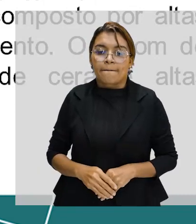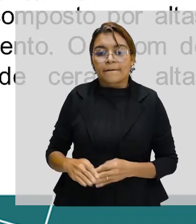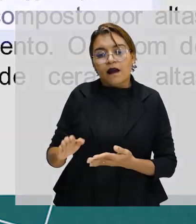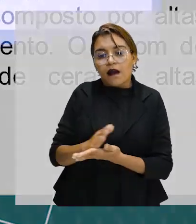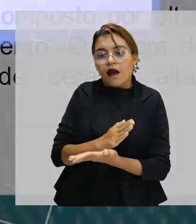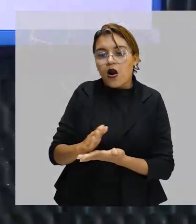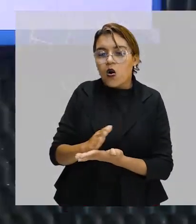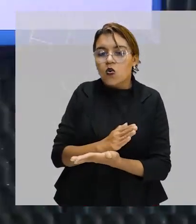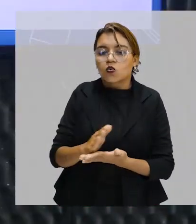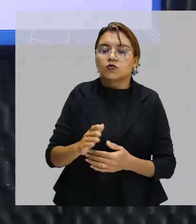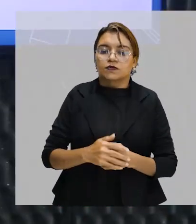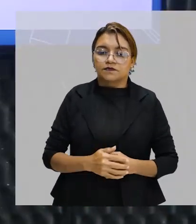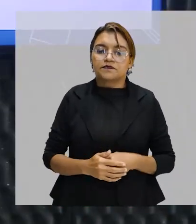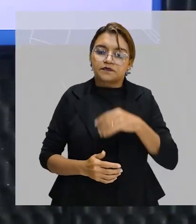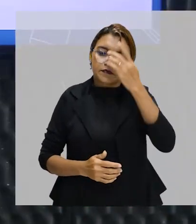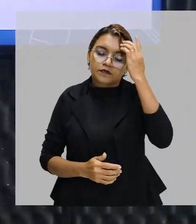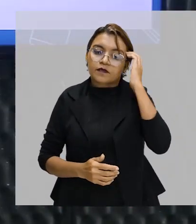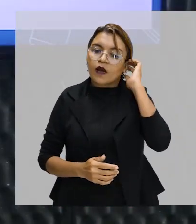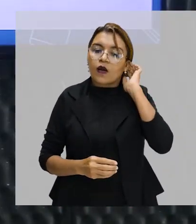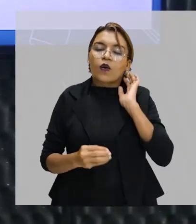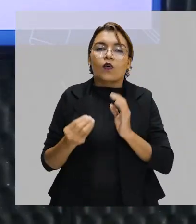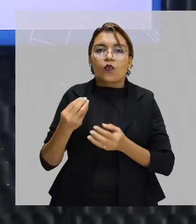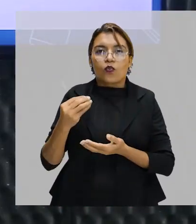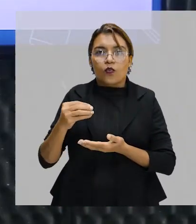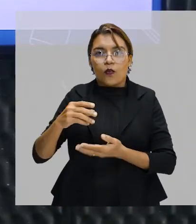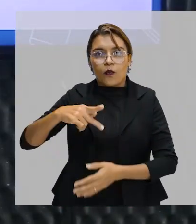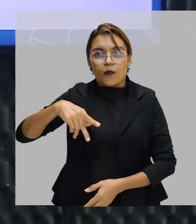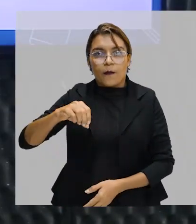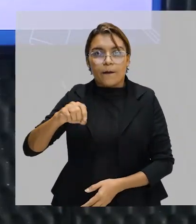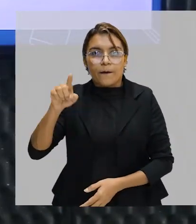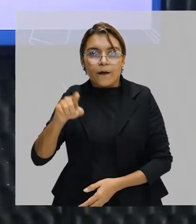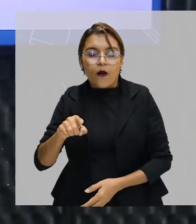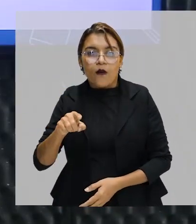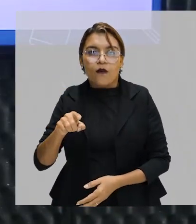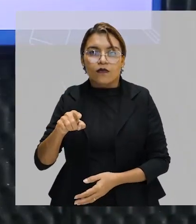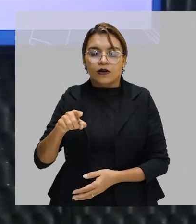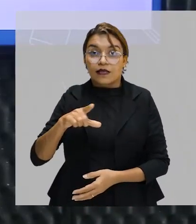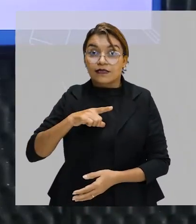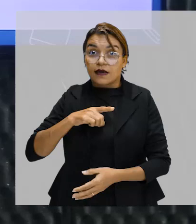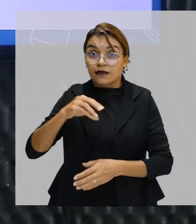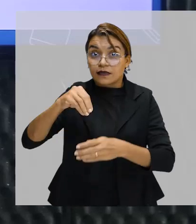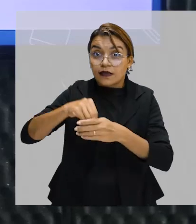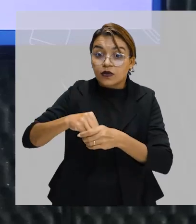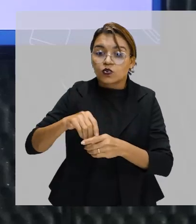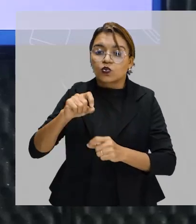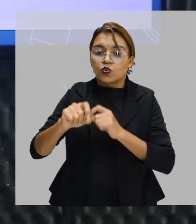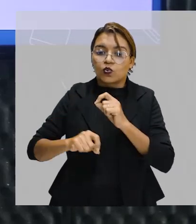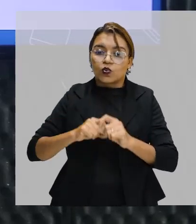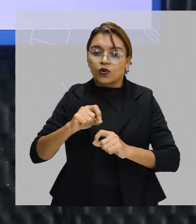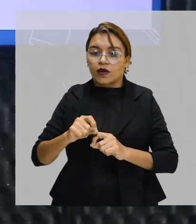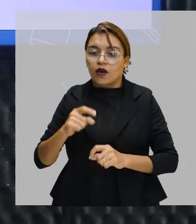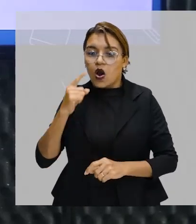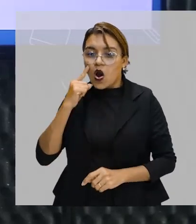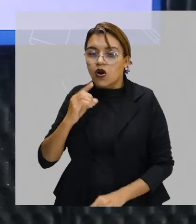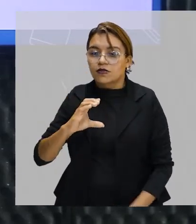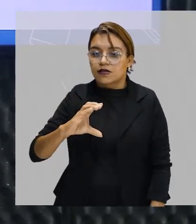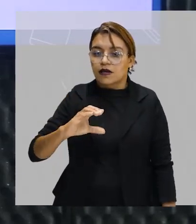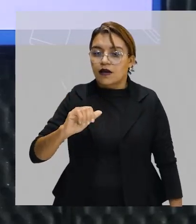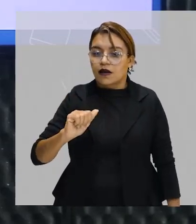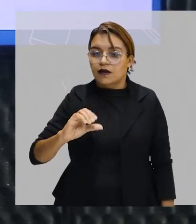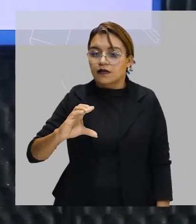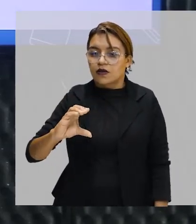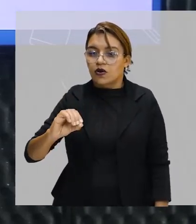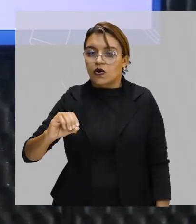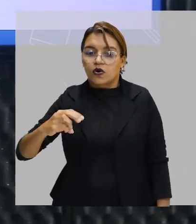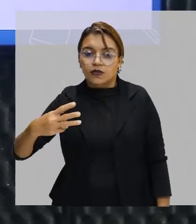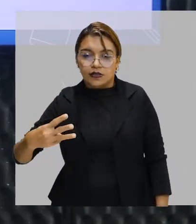componentes minerais. O pó facial ou pó compacto contém o que? Carbonato de cálcio, né? O CaCO3 e o